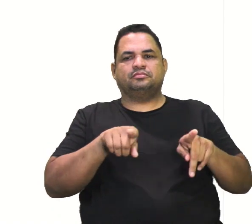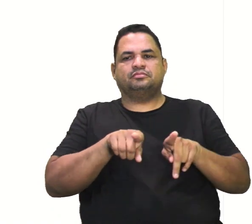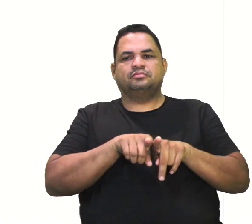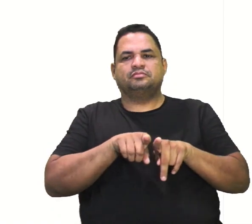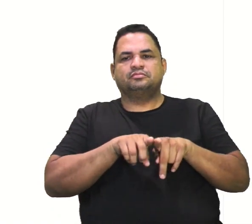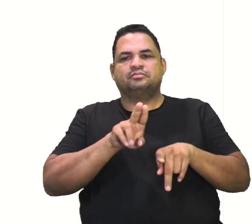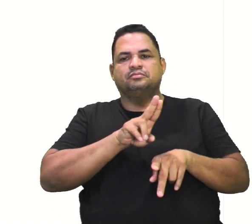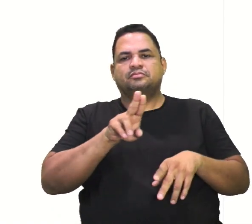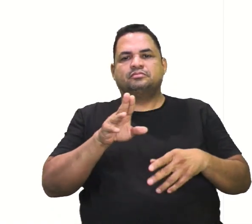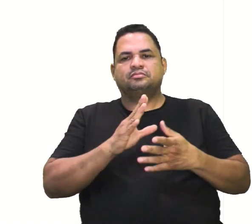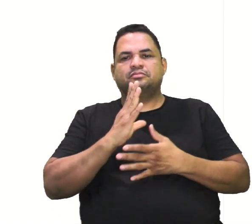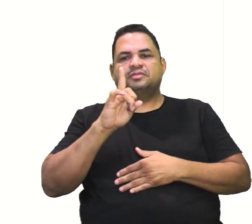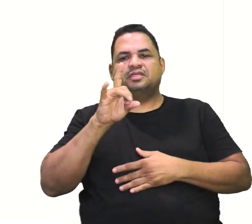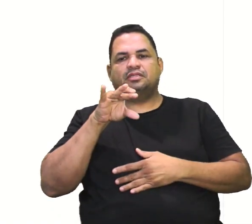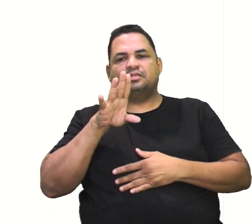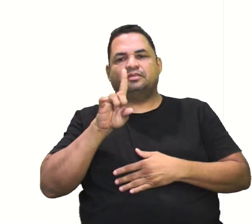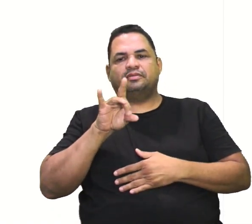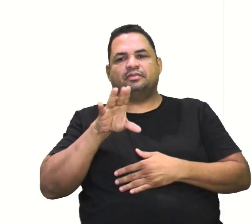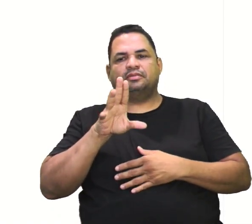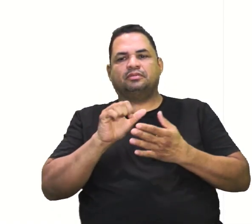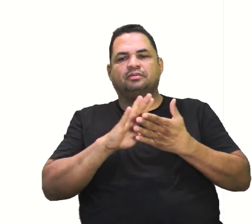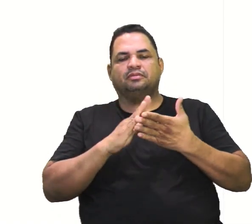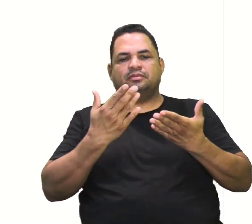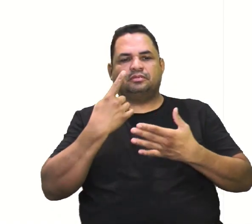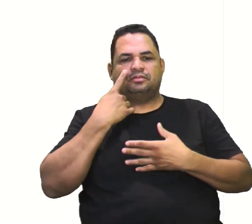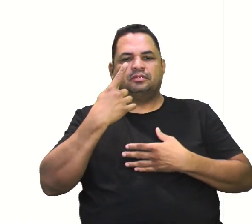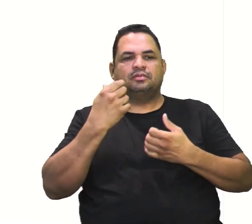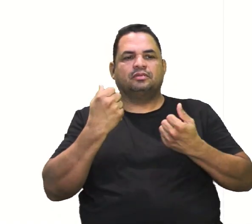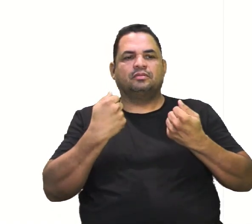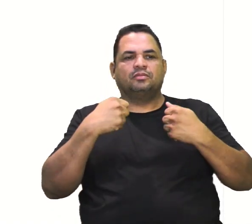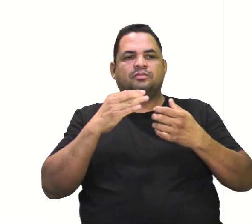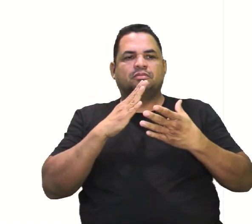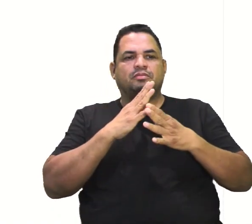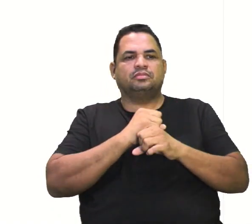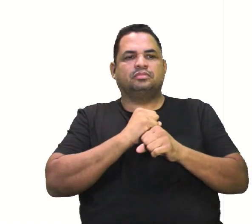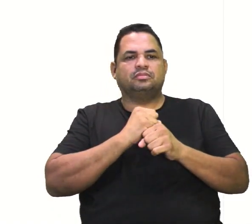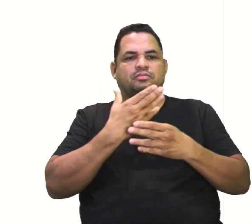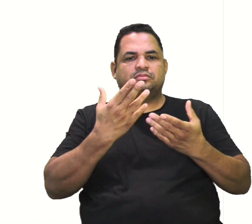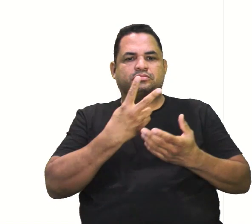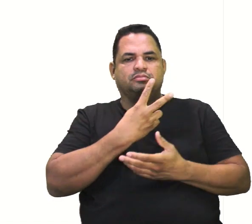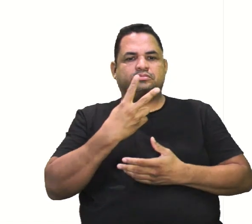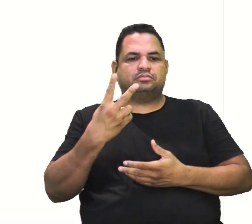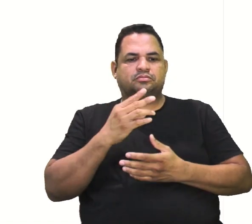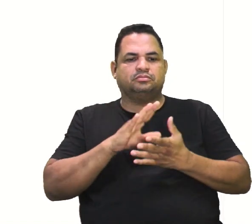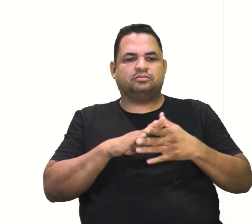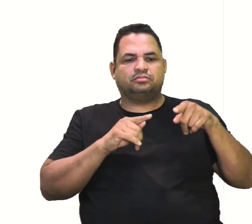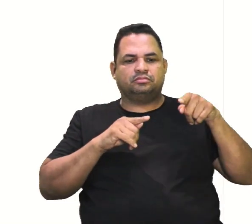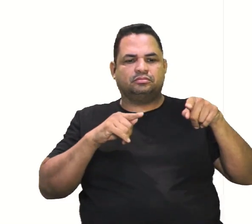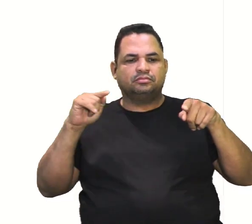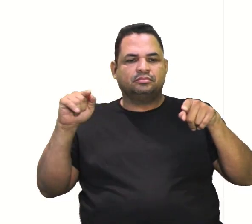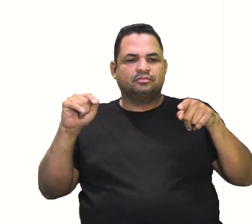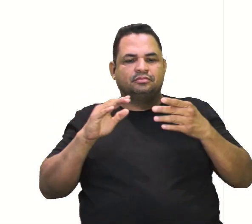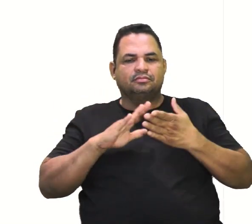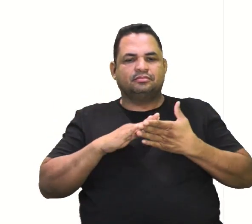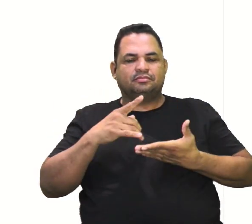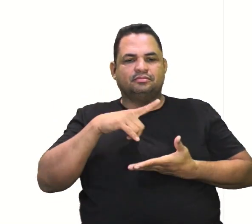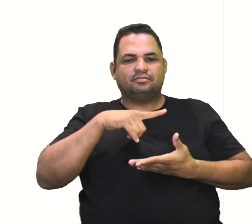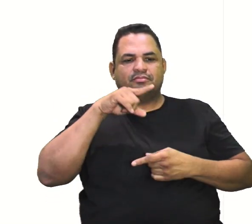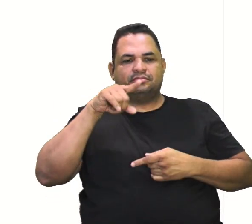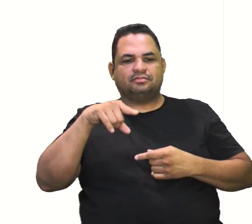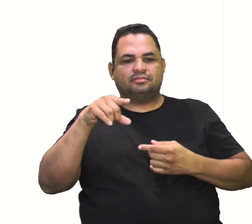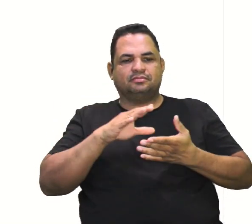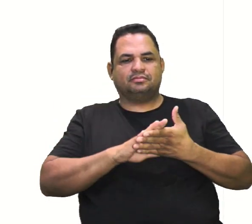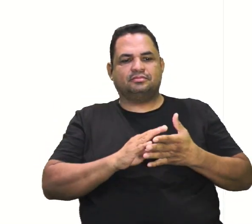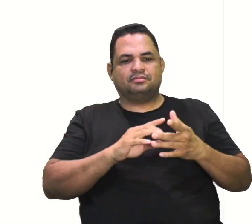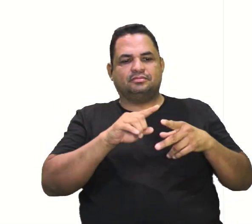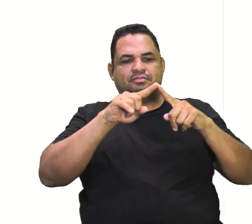também chamado de declividade, a gente viu que ele pode ser calculado a partir de 2 pontos, fazendo aquela variação